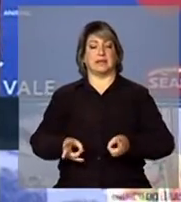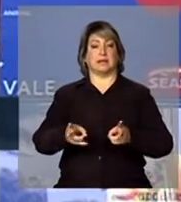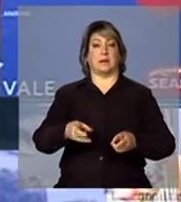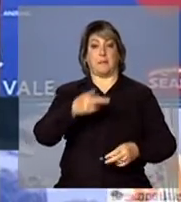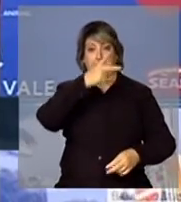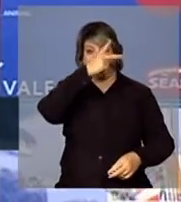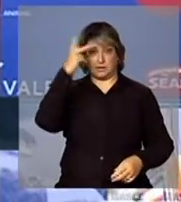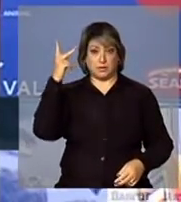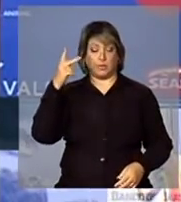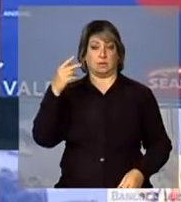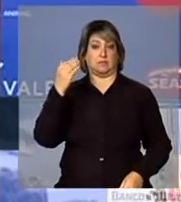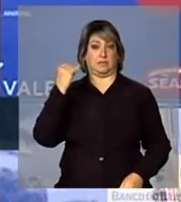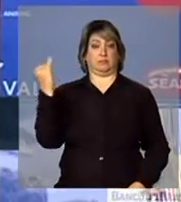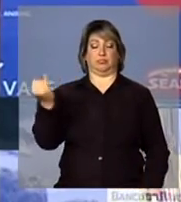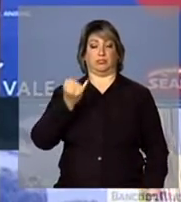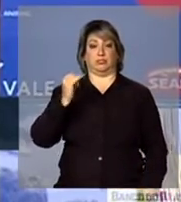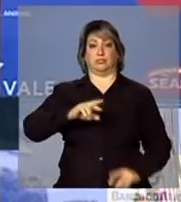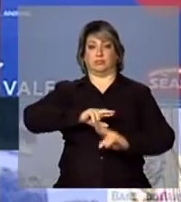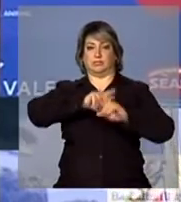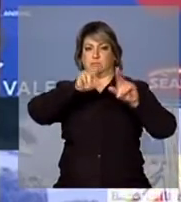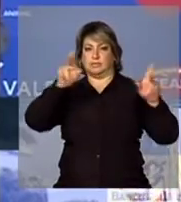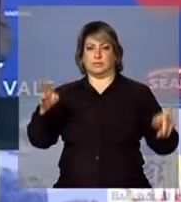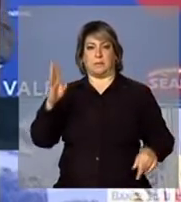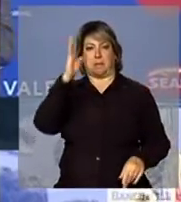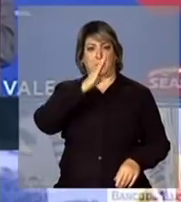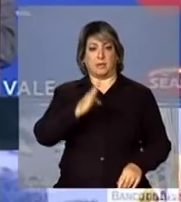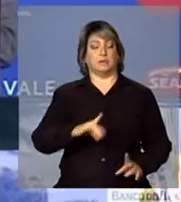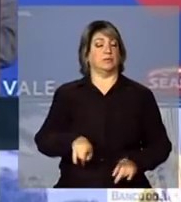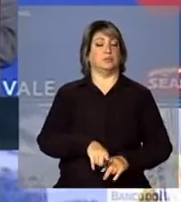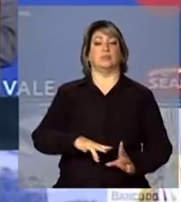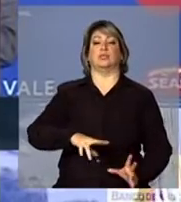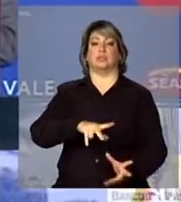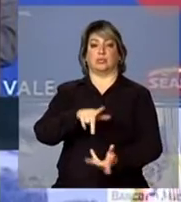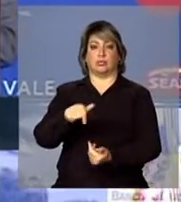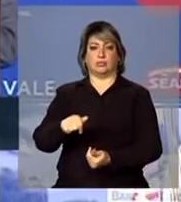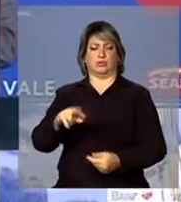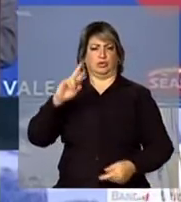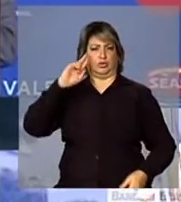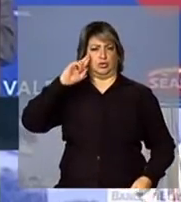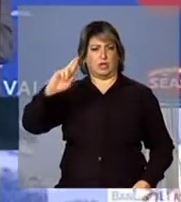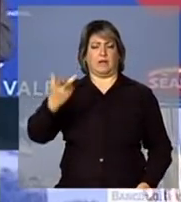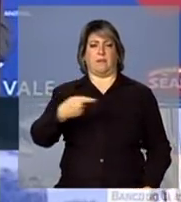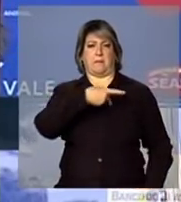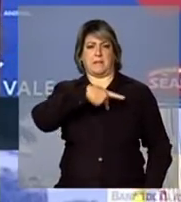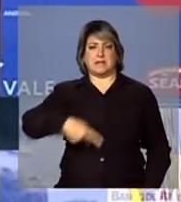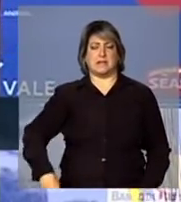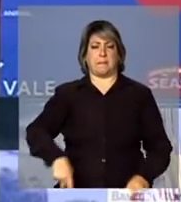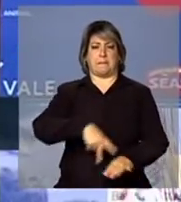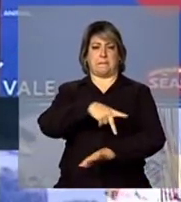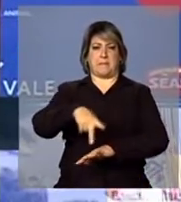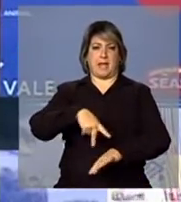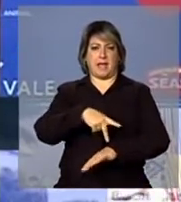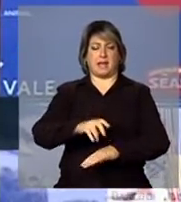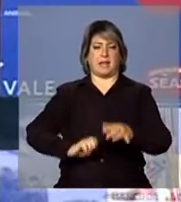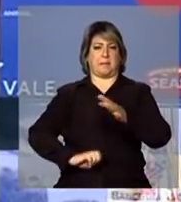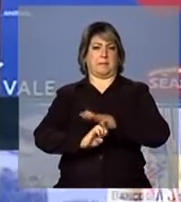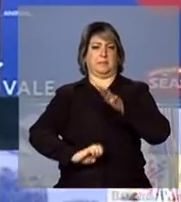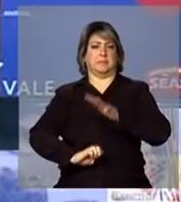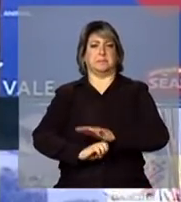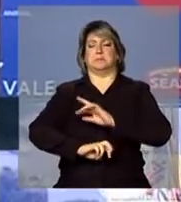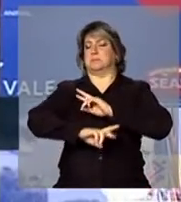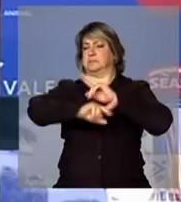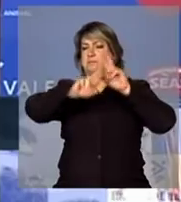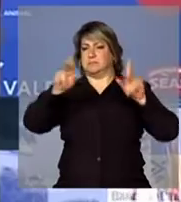e personalidades as mais relevantes do Brasil e do mundo. Chefes de Estado, dignatários, empresários